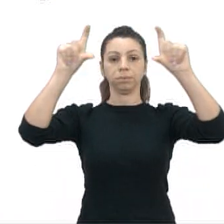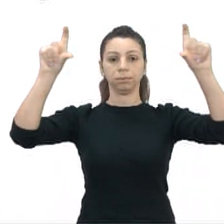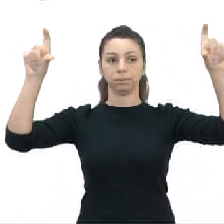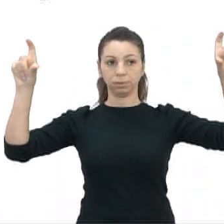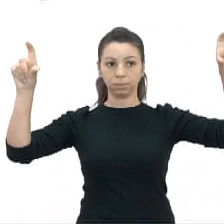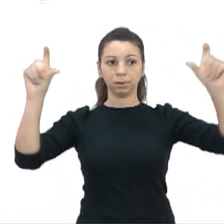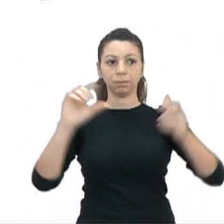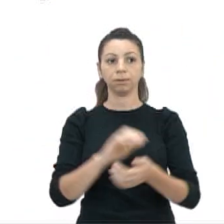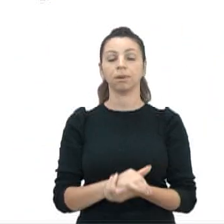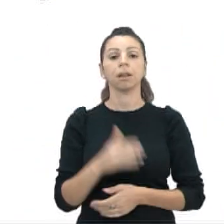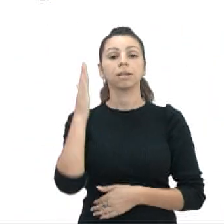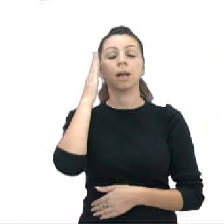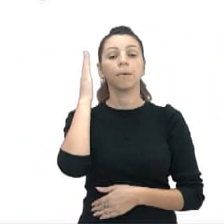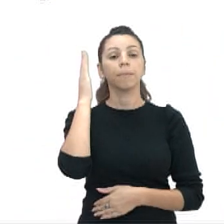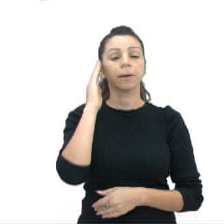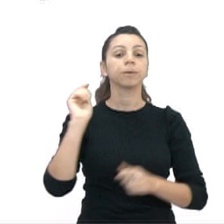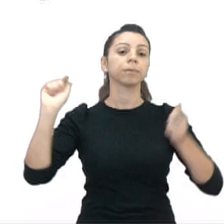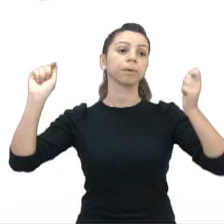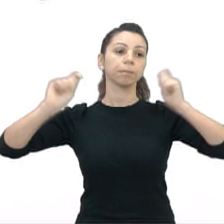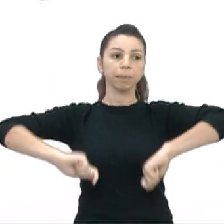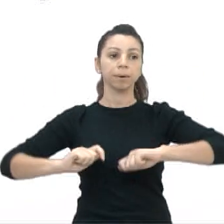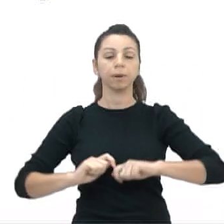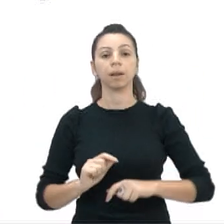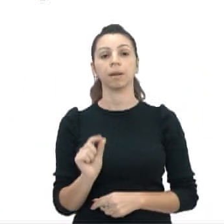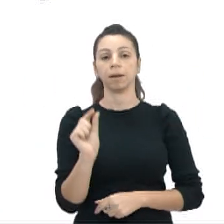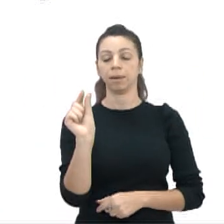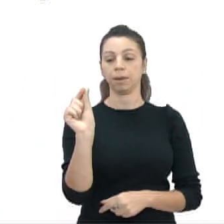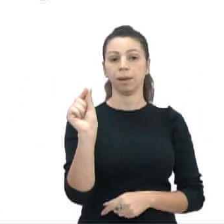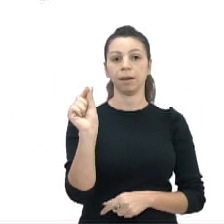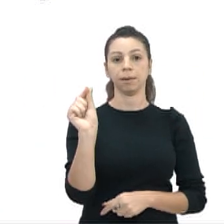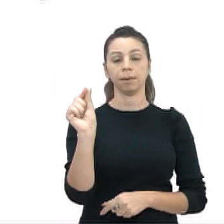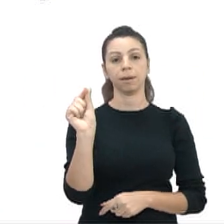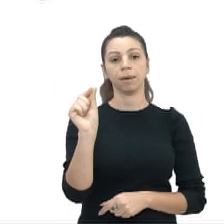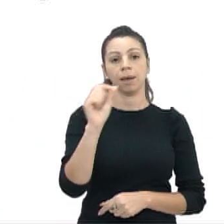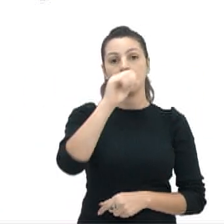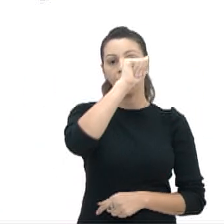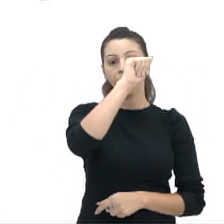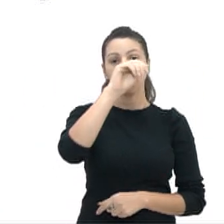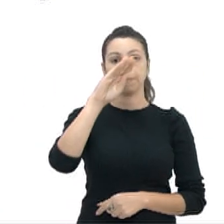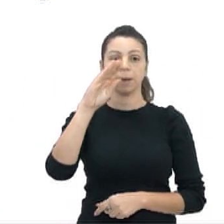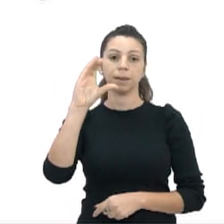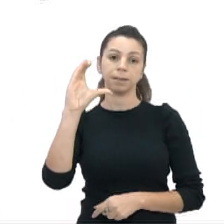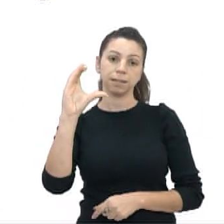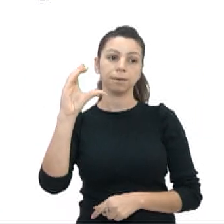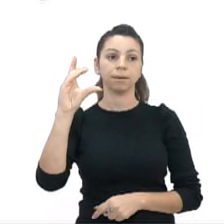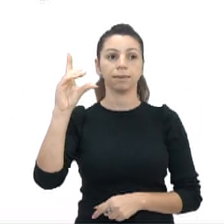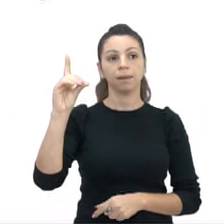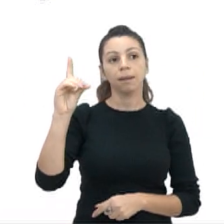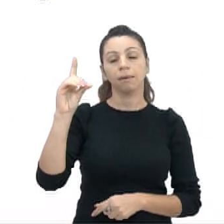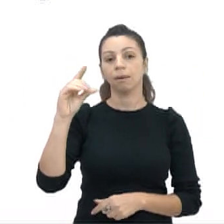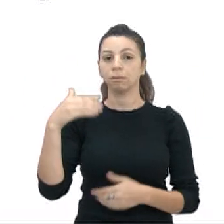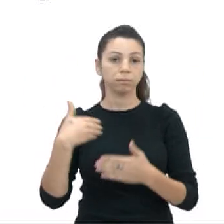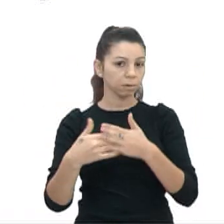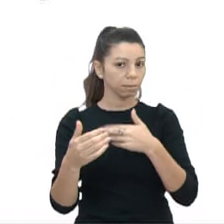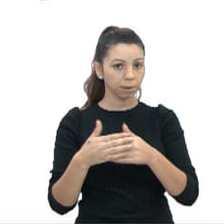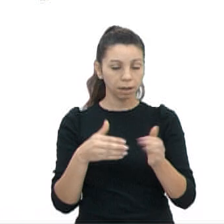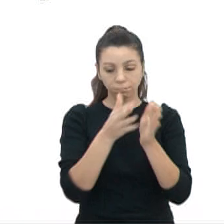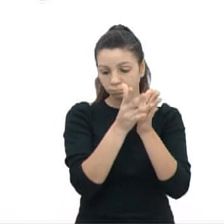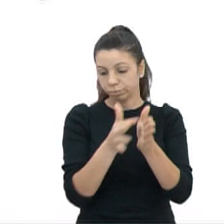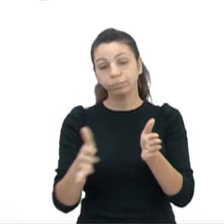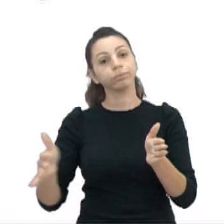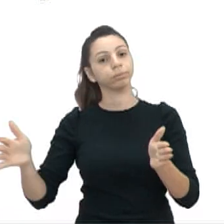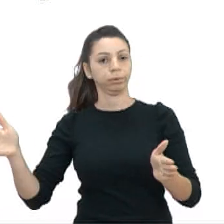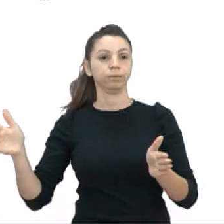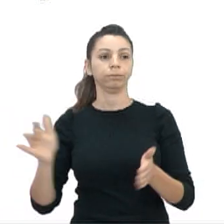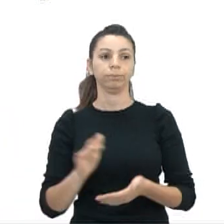literais. Sabemos que é possível usar as letras do alfabeto, A, B, C, qualquer letra do